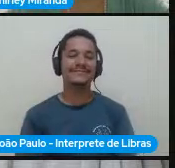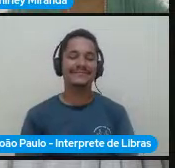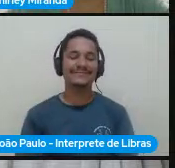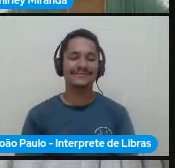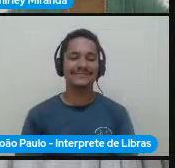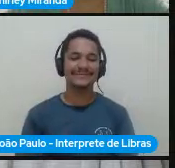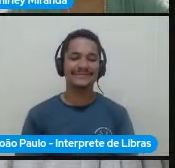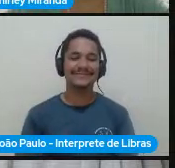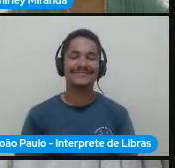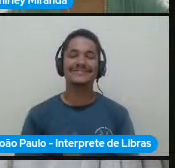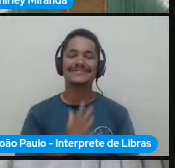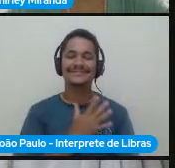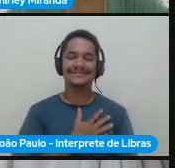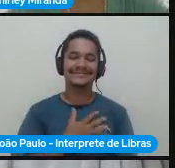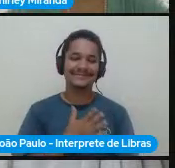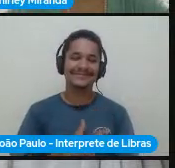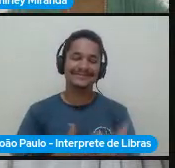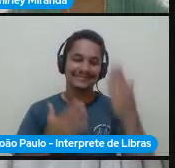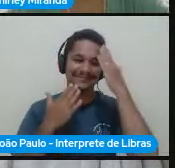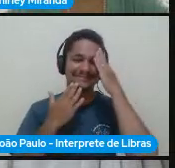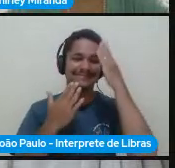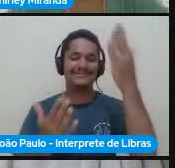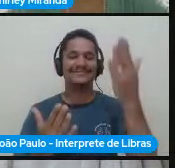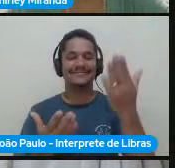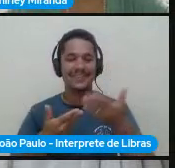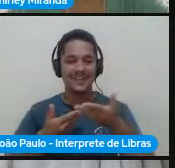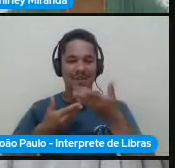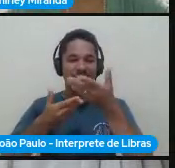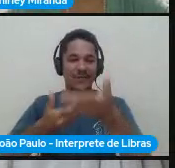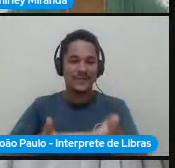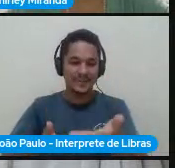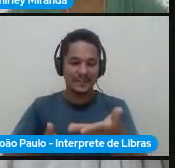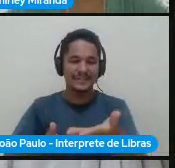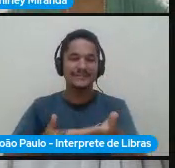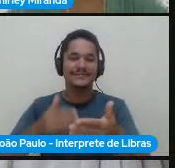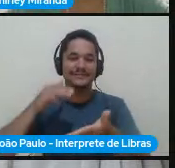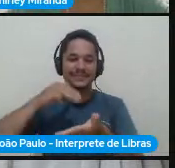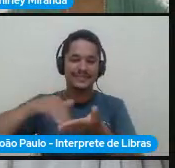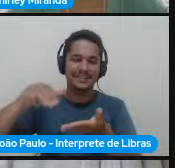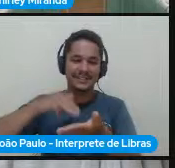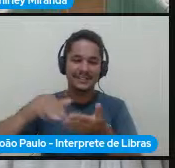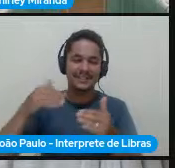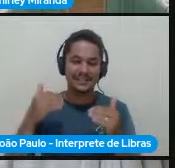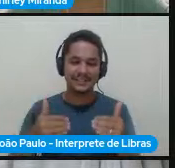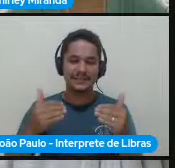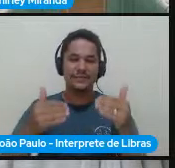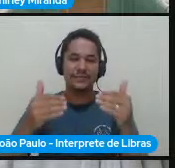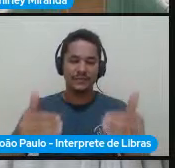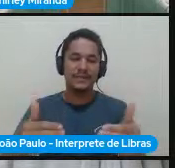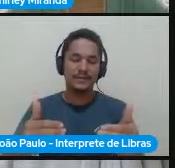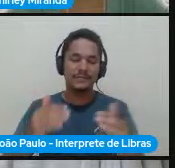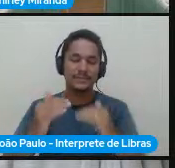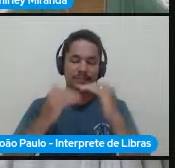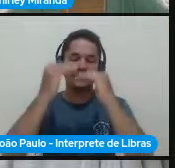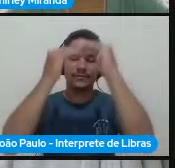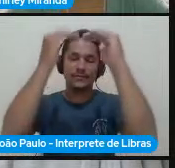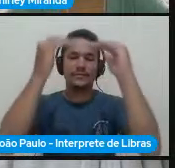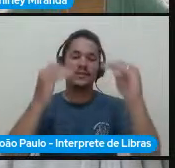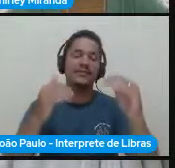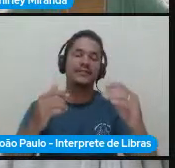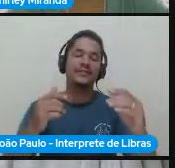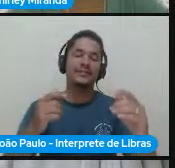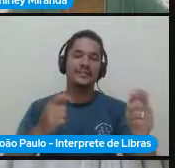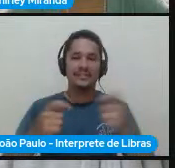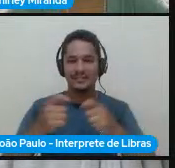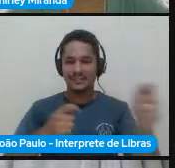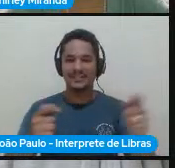eu agradeço pelo convite e a oportunidade da Secretaria de Desenvolvimento estar podendo mostrar o seu trabalho aí